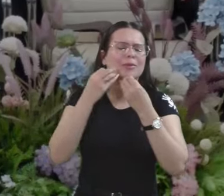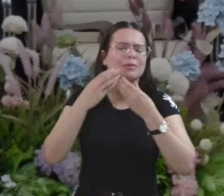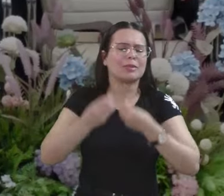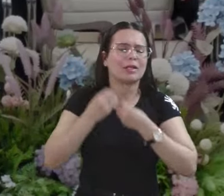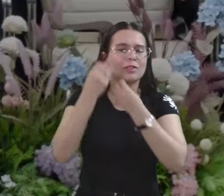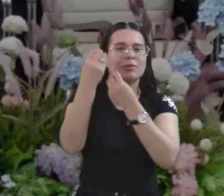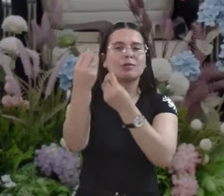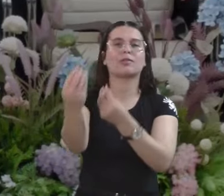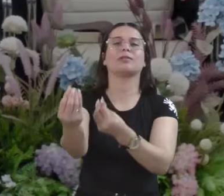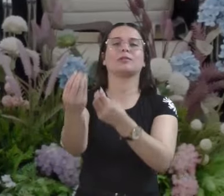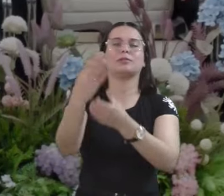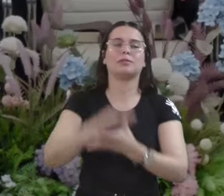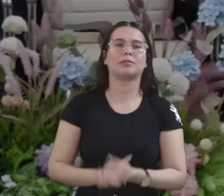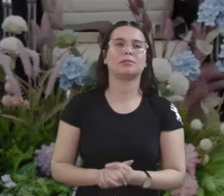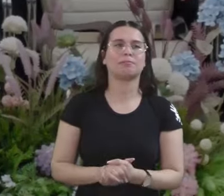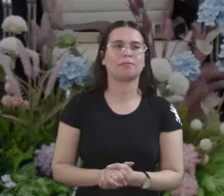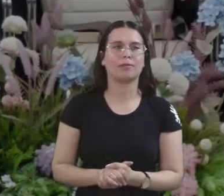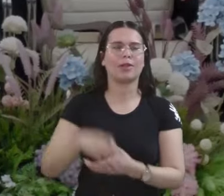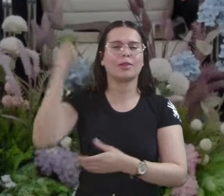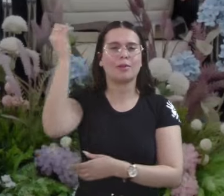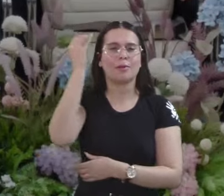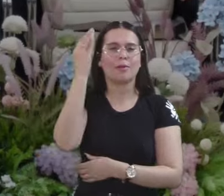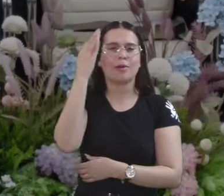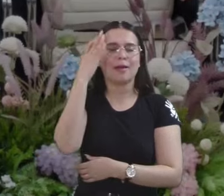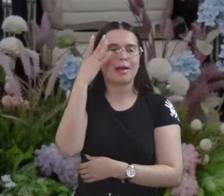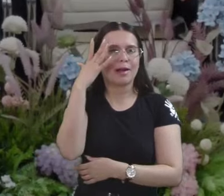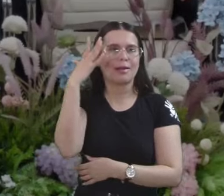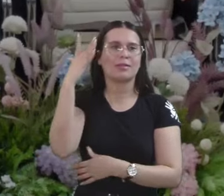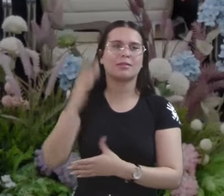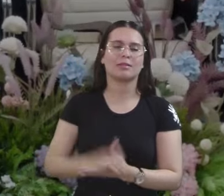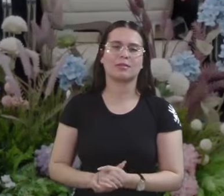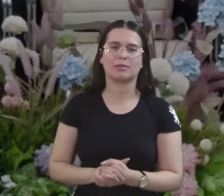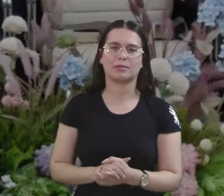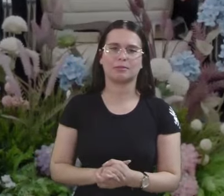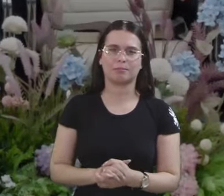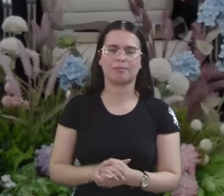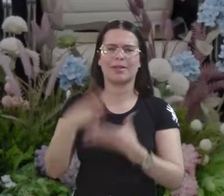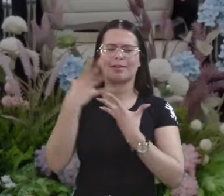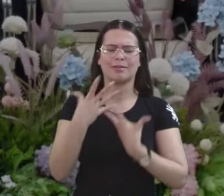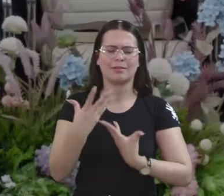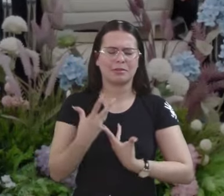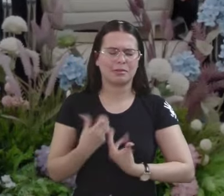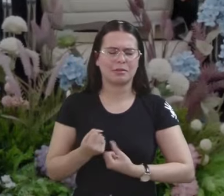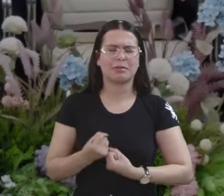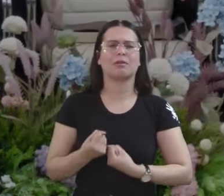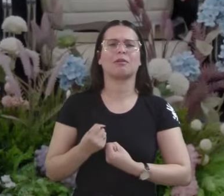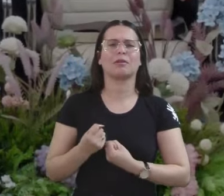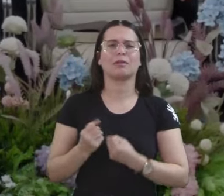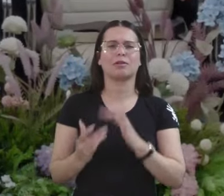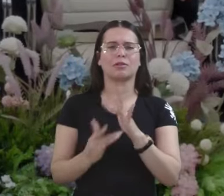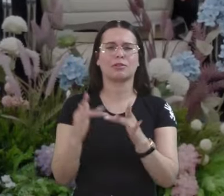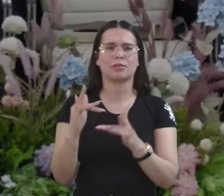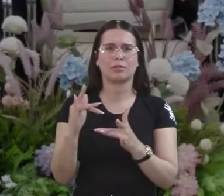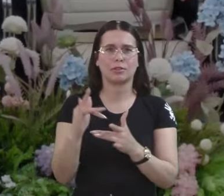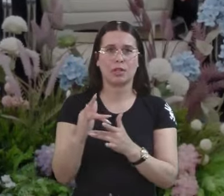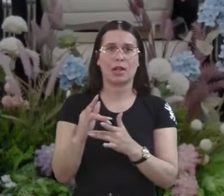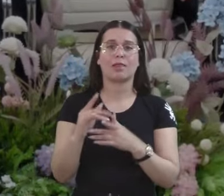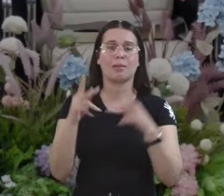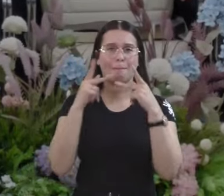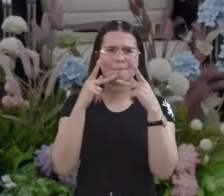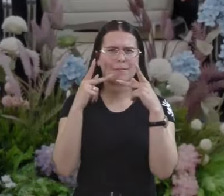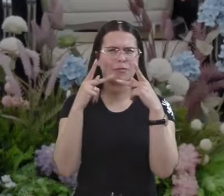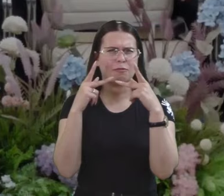graça para vocês, eu tenho graça para vocês. E eles aceitam, se dobram, e alguns profetas,